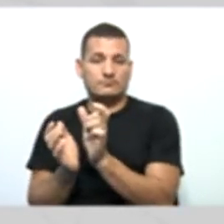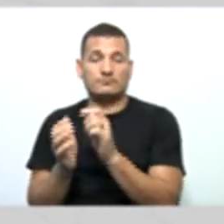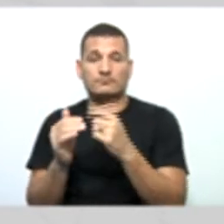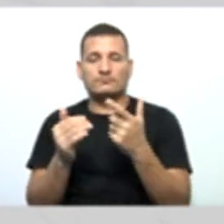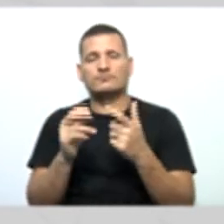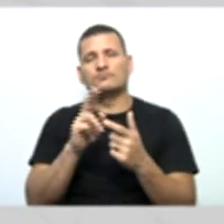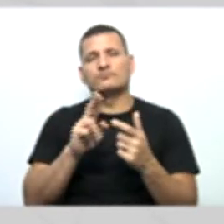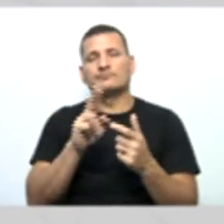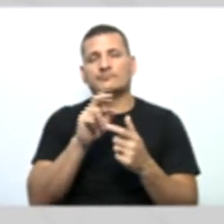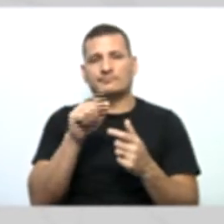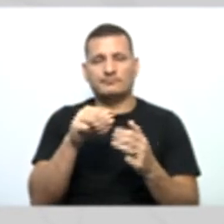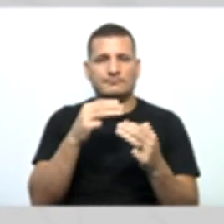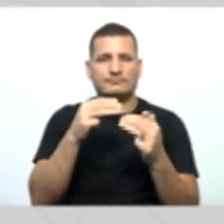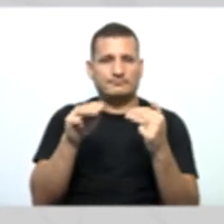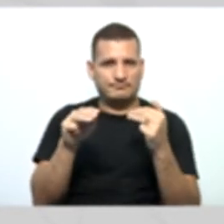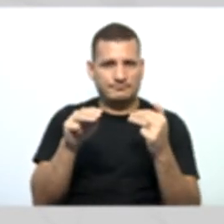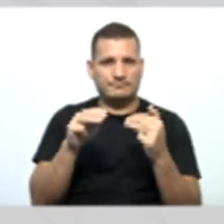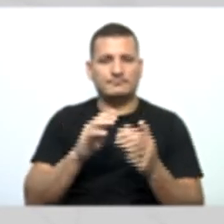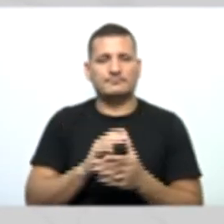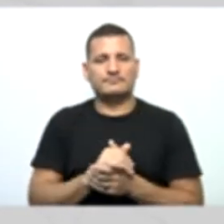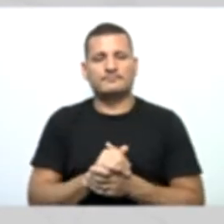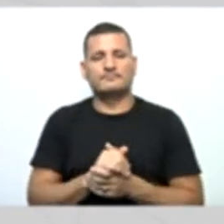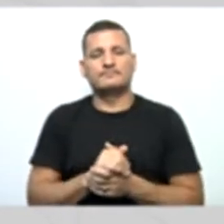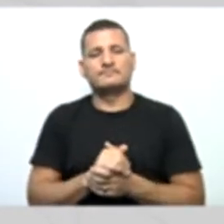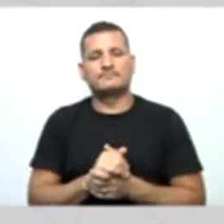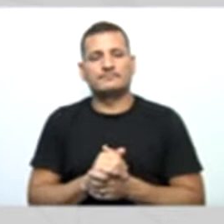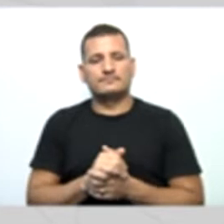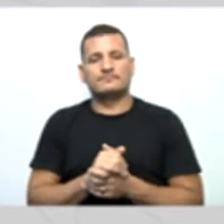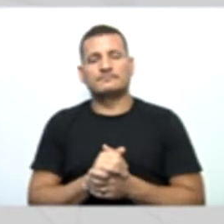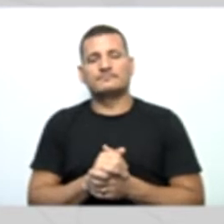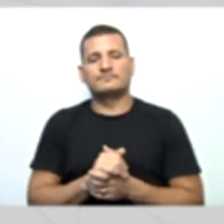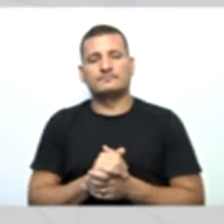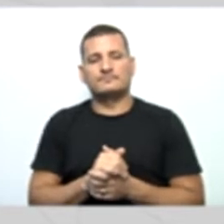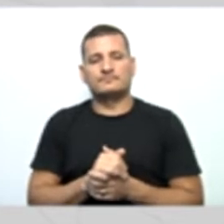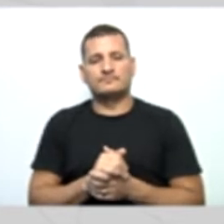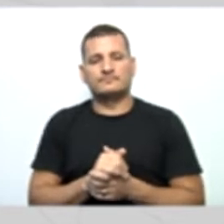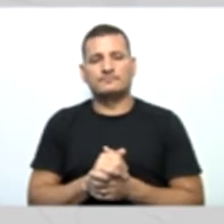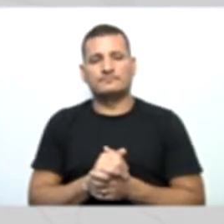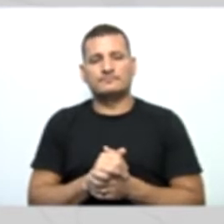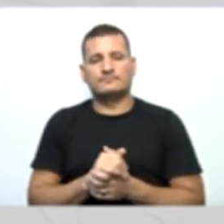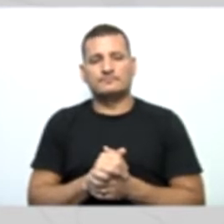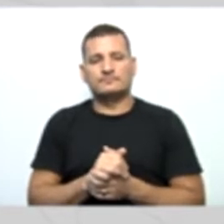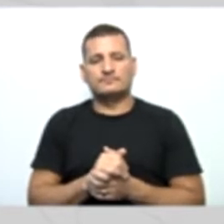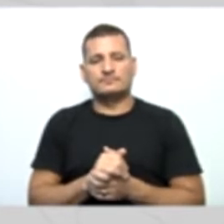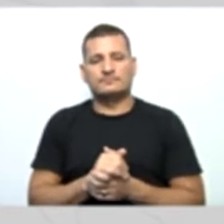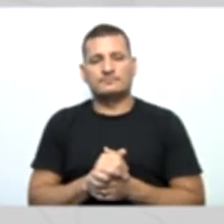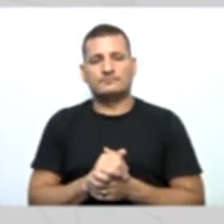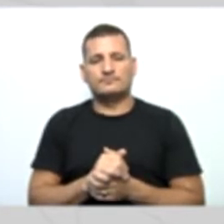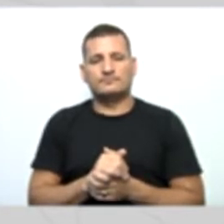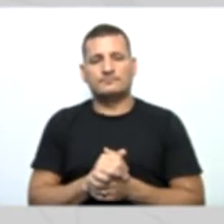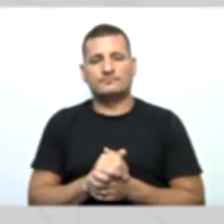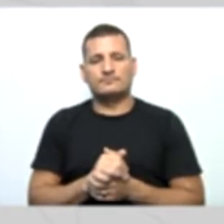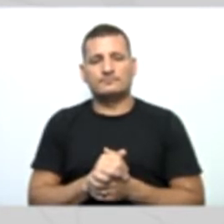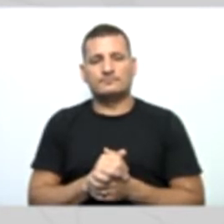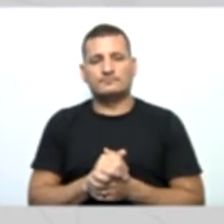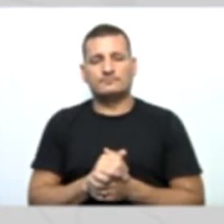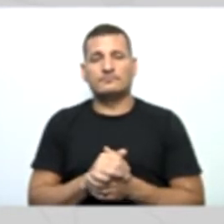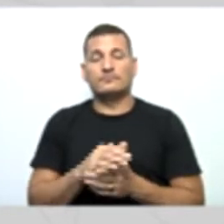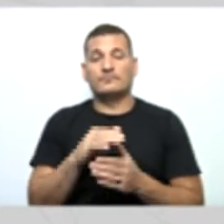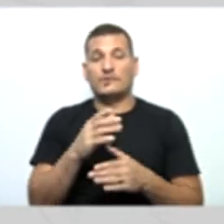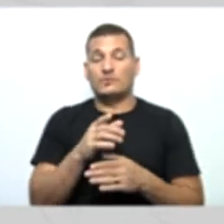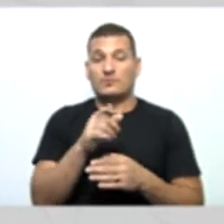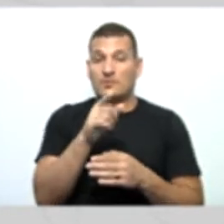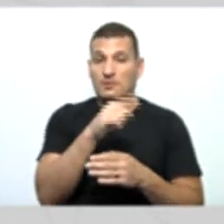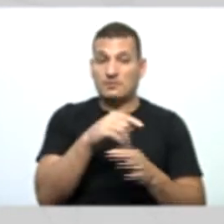as mensagens, certo? Aí vem aqui, o que acontece? Essas